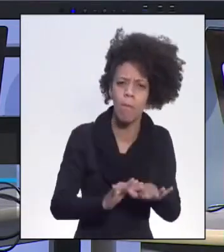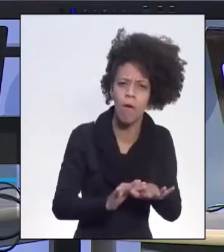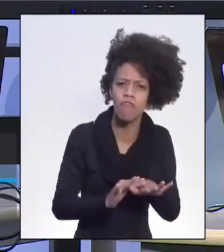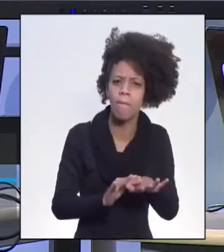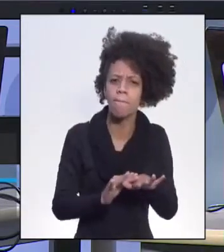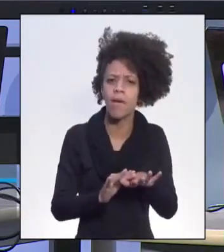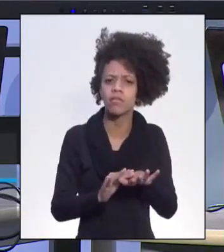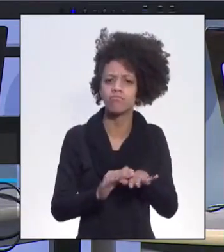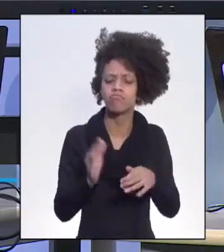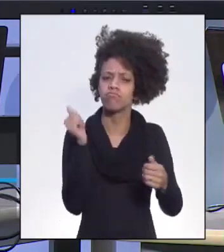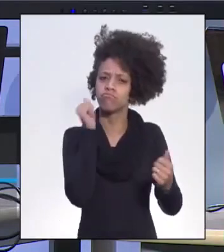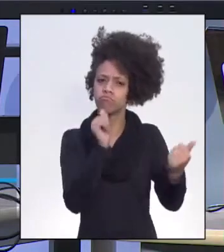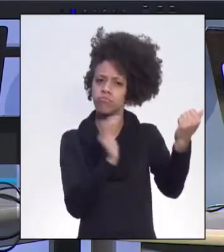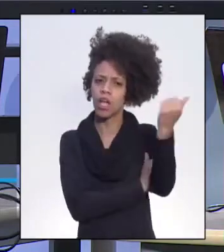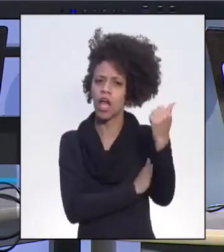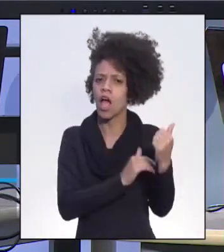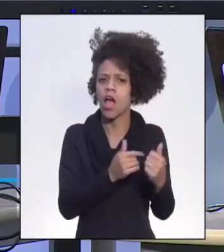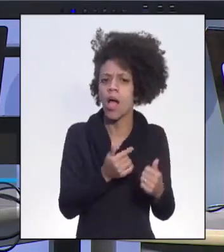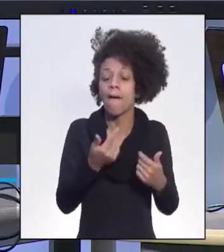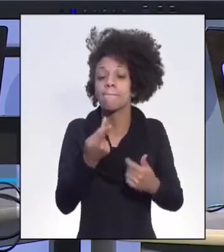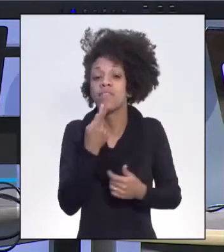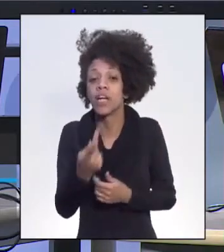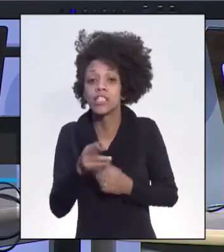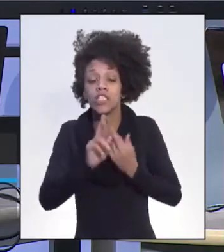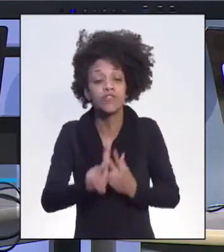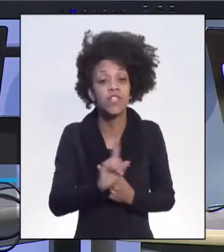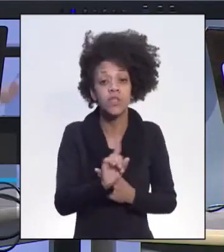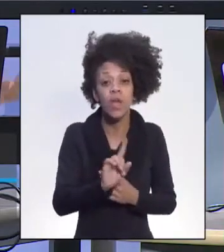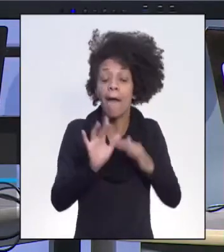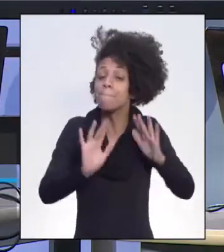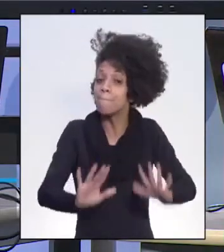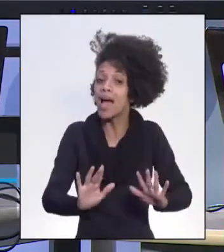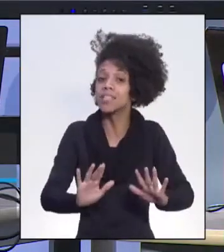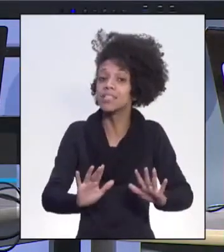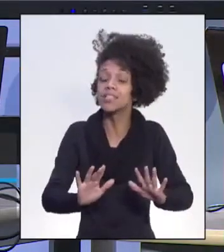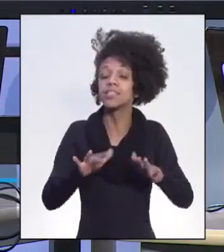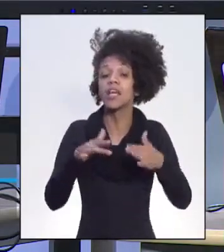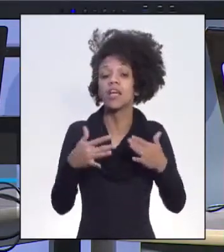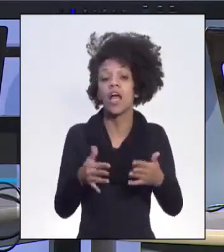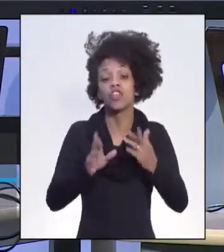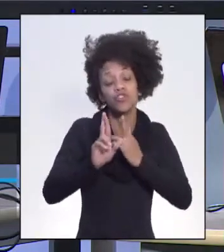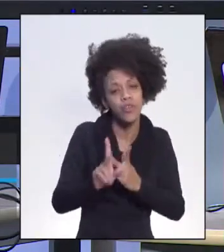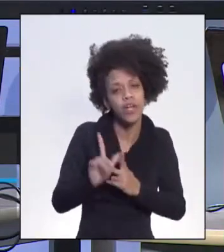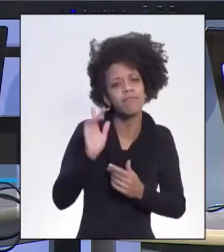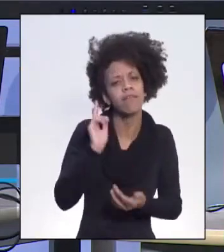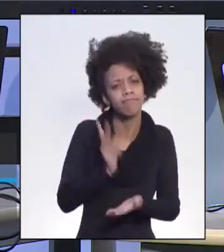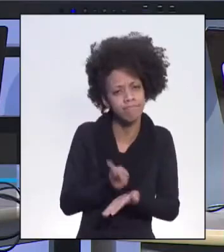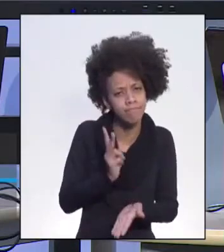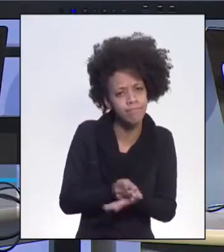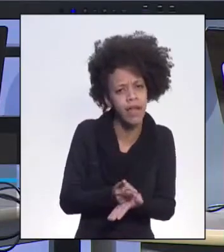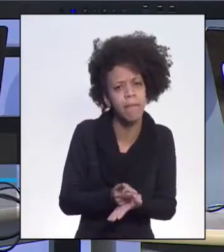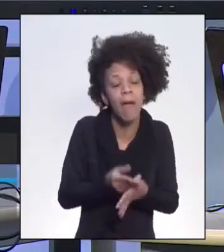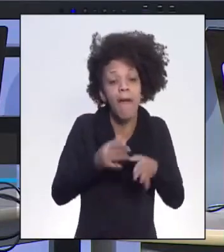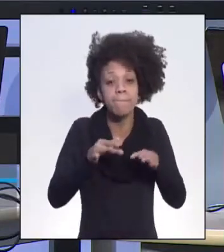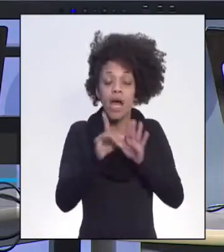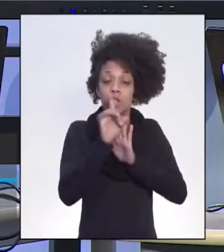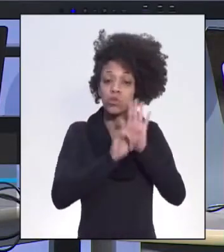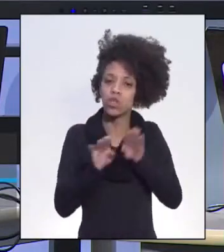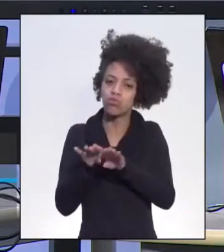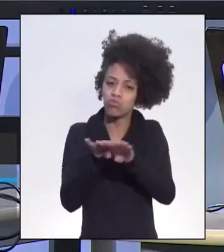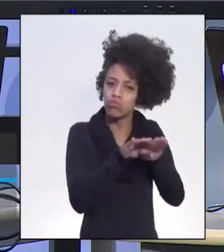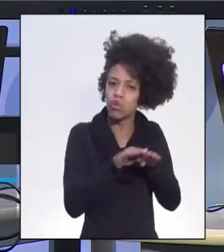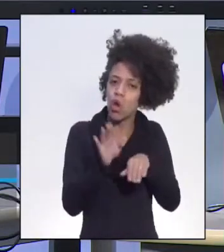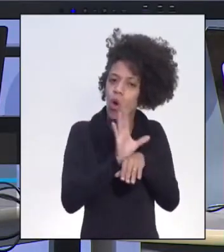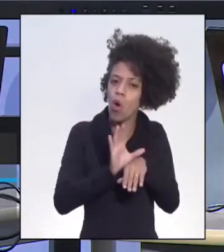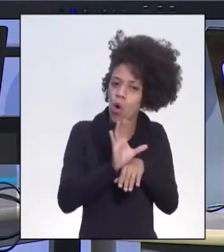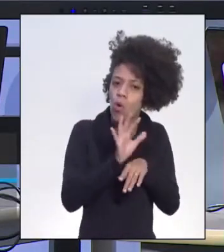não é para dizer que não existe diferença, é para dizer que, apesar dessas diferenças, os nossos direitos são iguais,